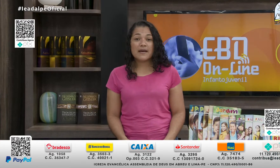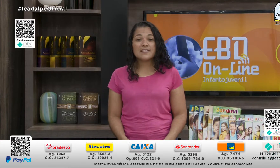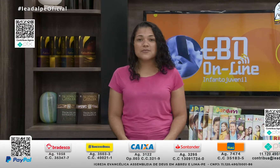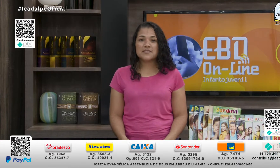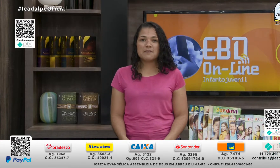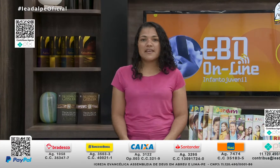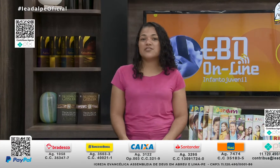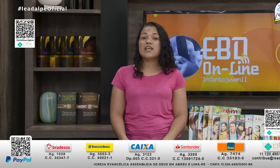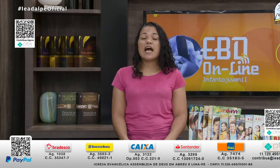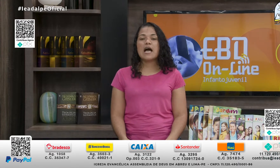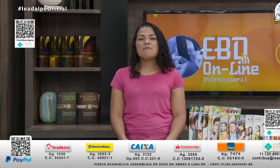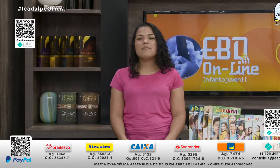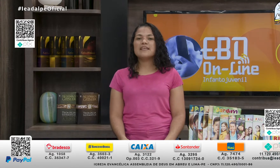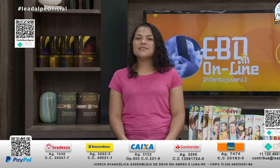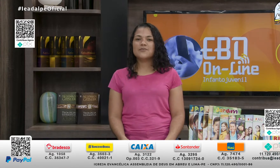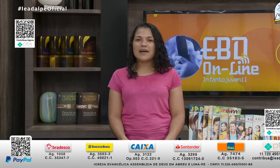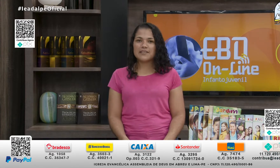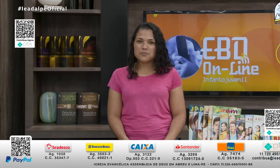bem-vindos a mais um trimestre